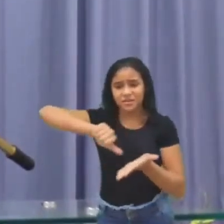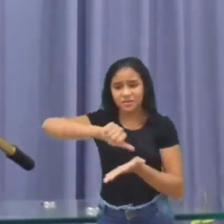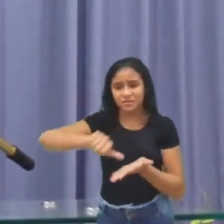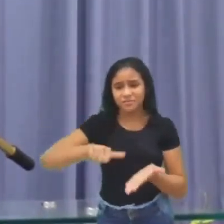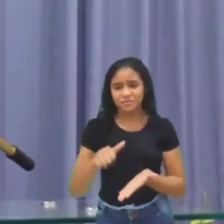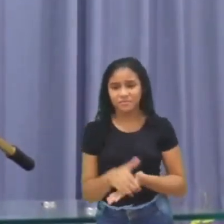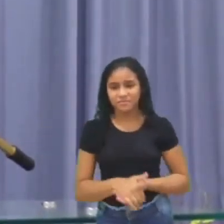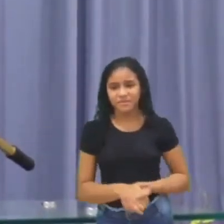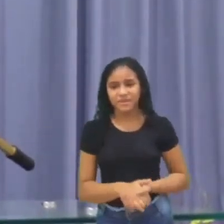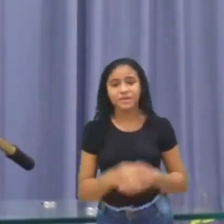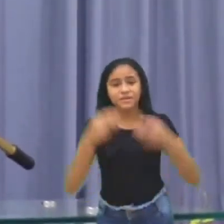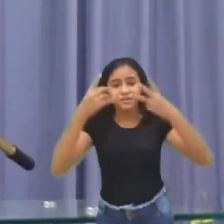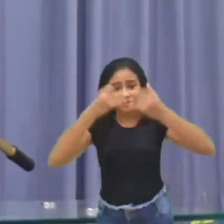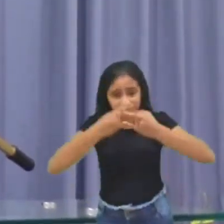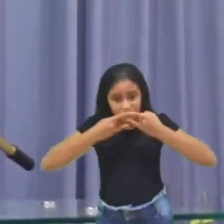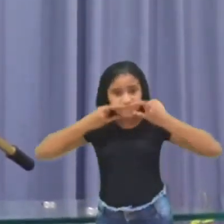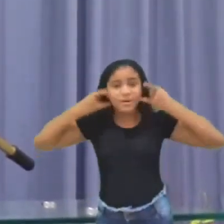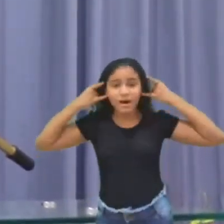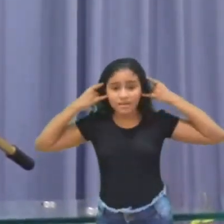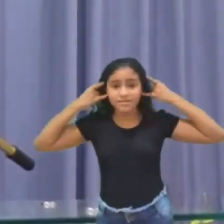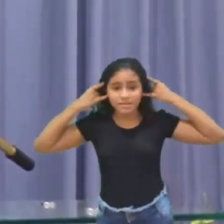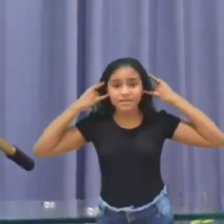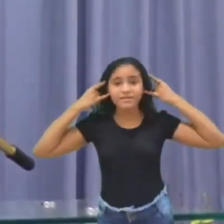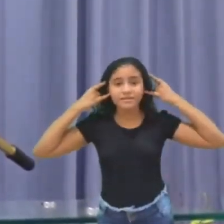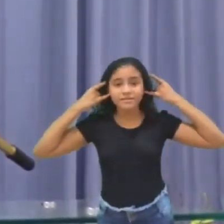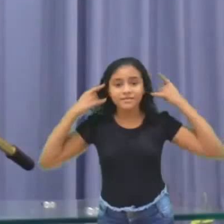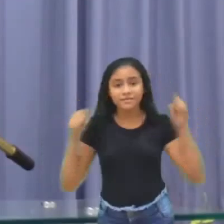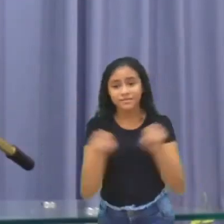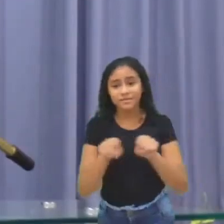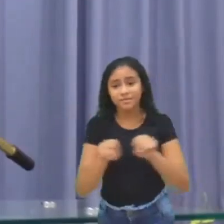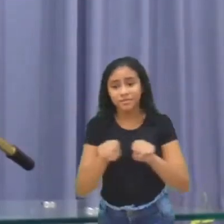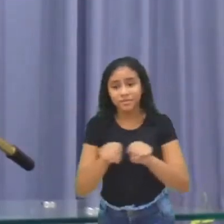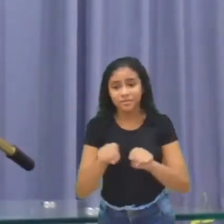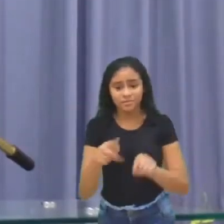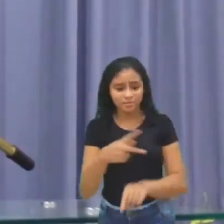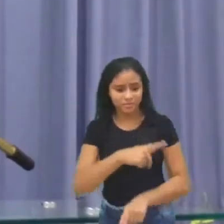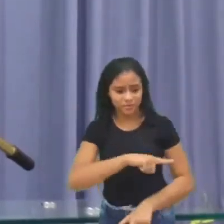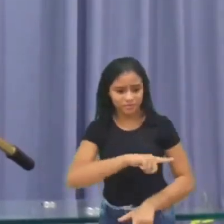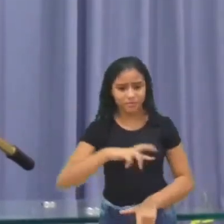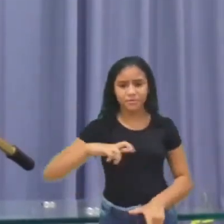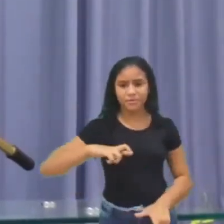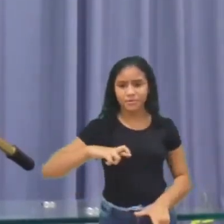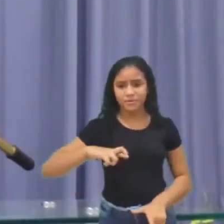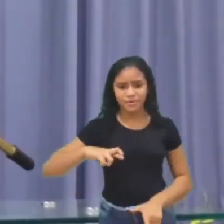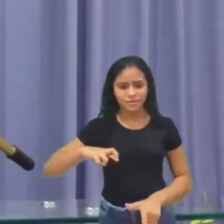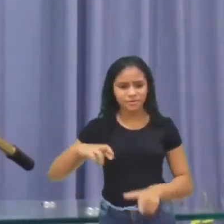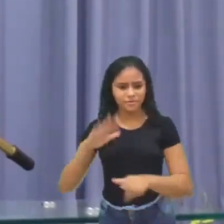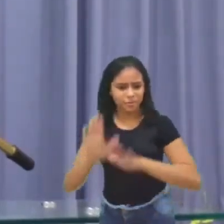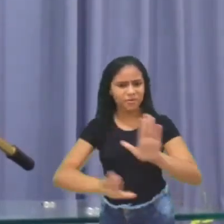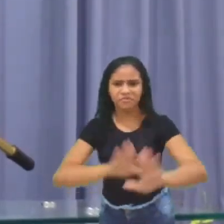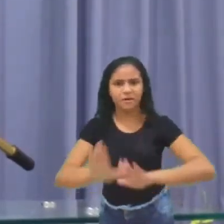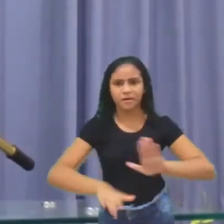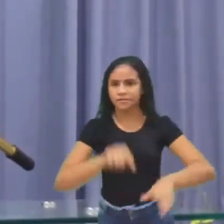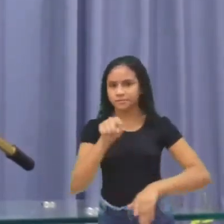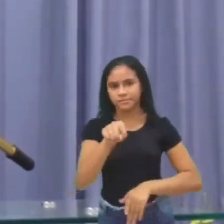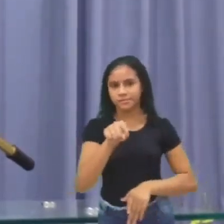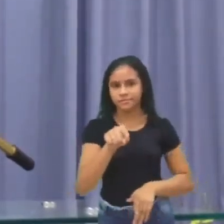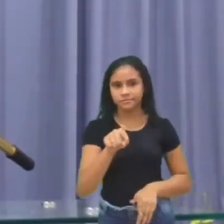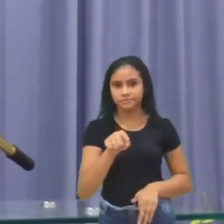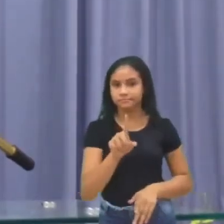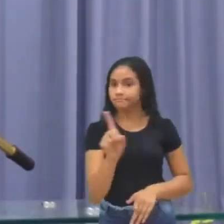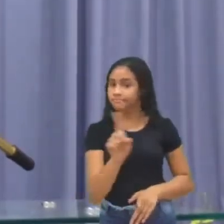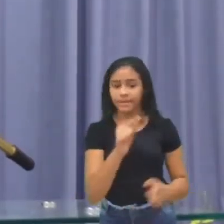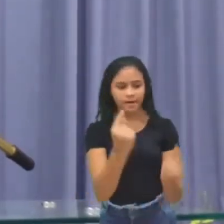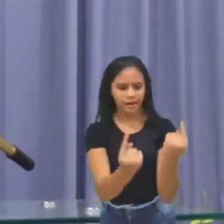sua proteção. Porque o pastor Luiz não pode lhe guardar. Eu não tenho condição de guardar você, querido. Cada um precisa